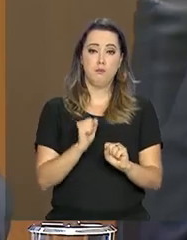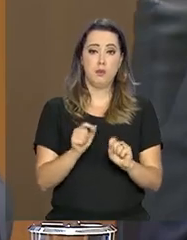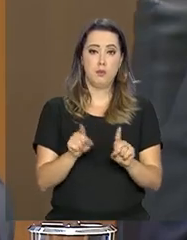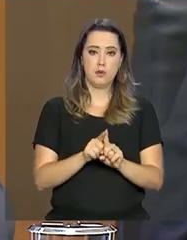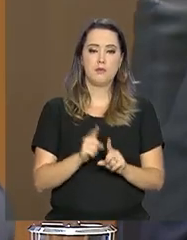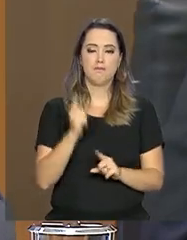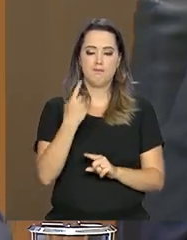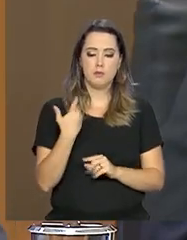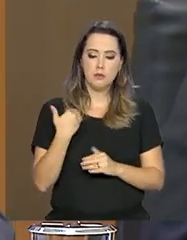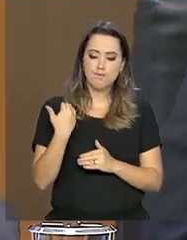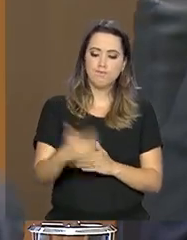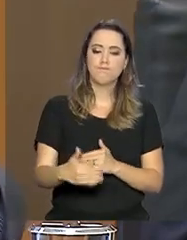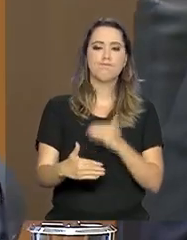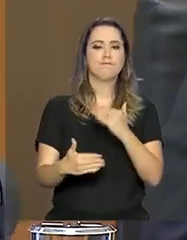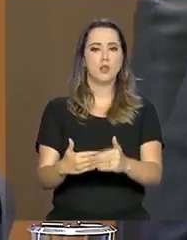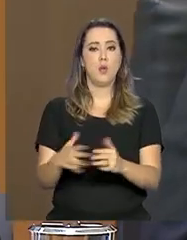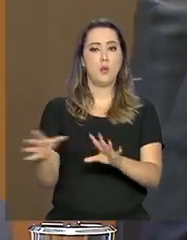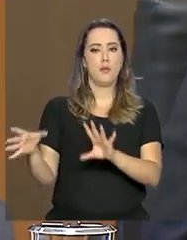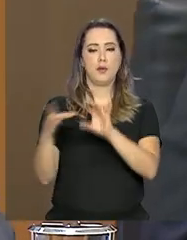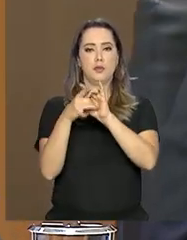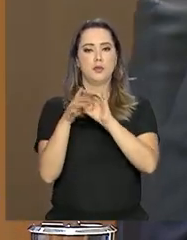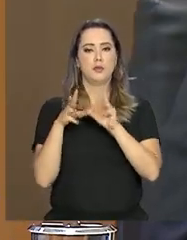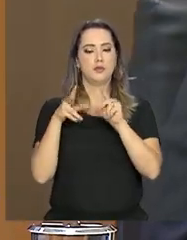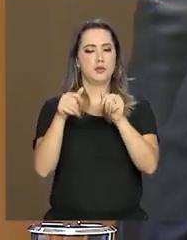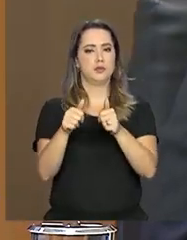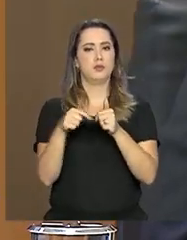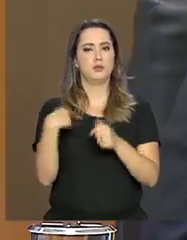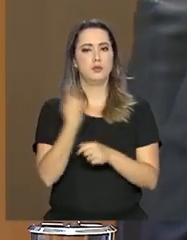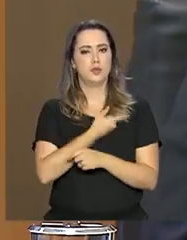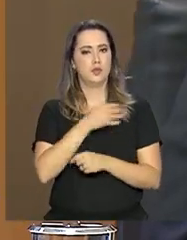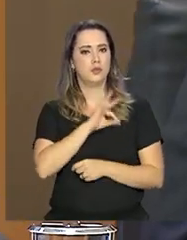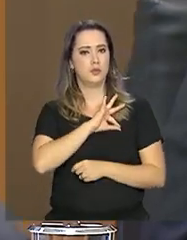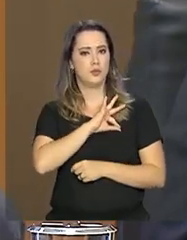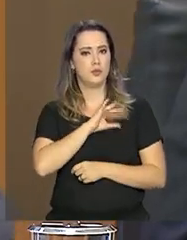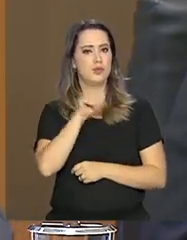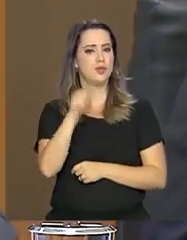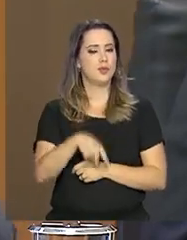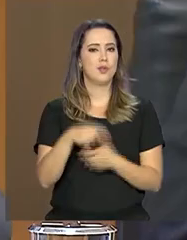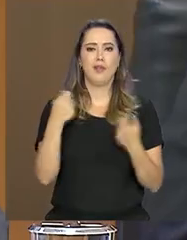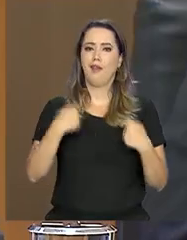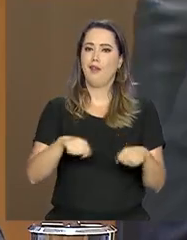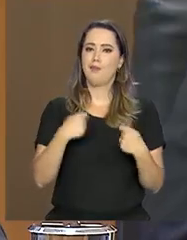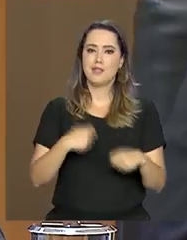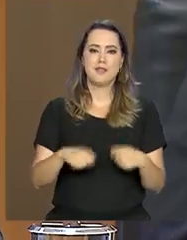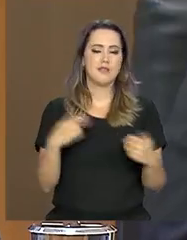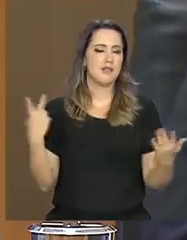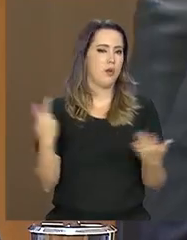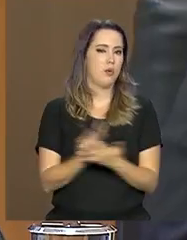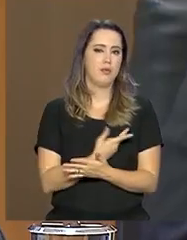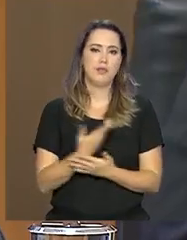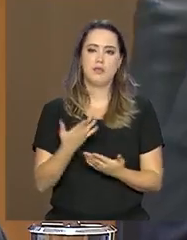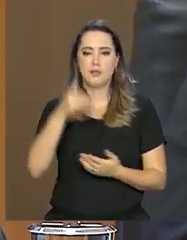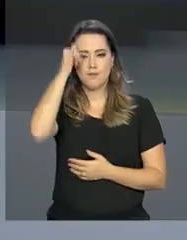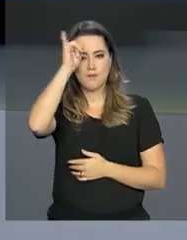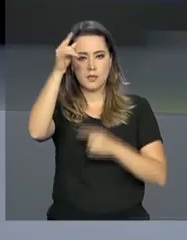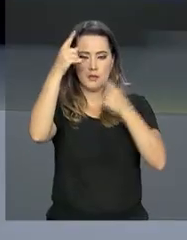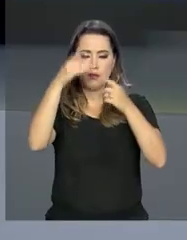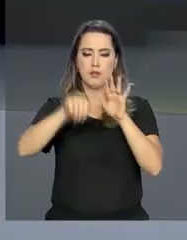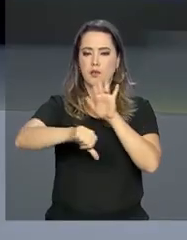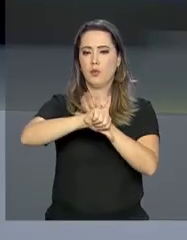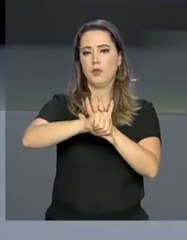passo inicial para integração das nossas polícias o que é decisivo que é fundamental no combate ao crime